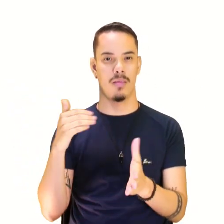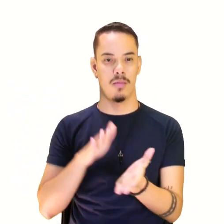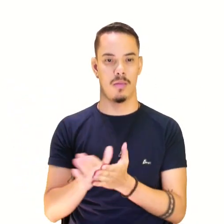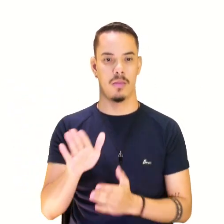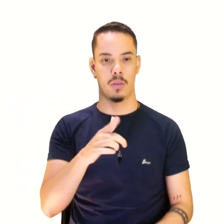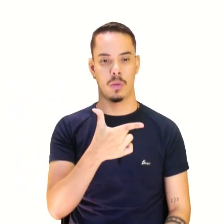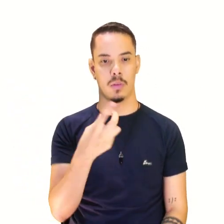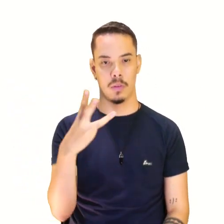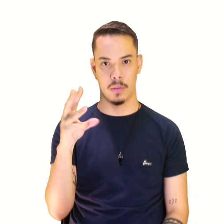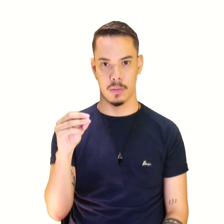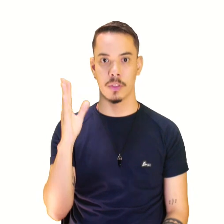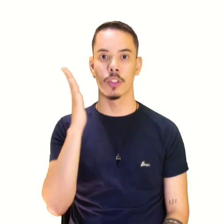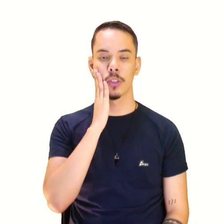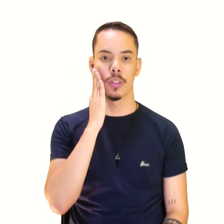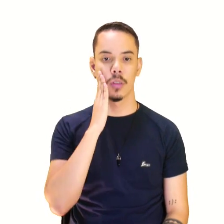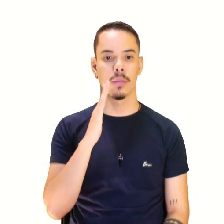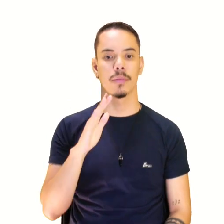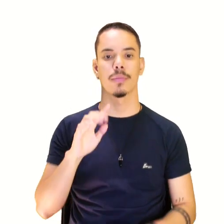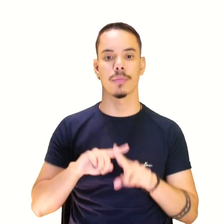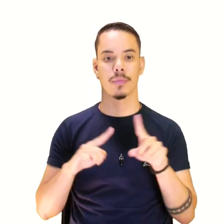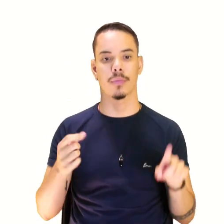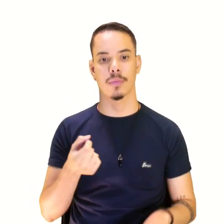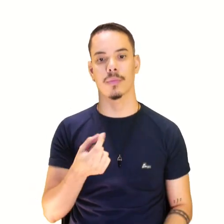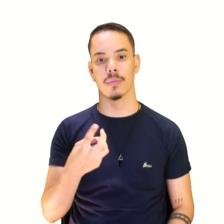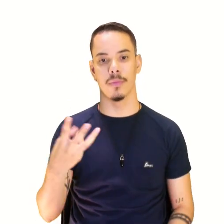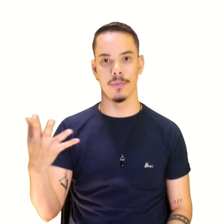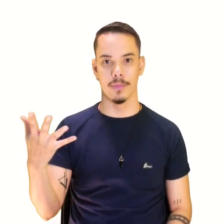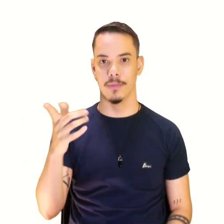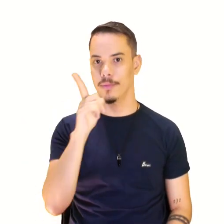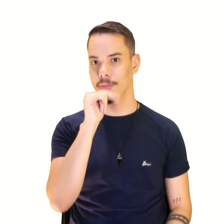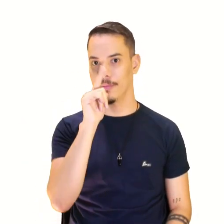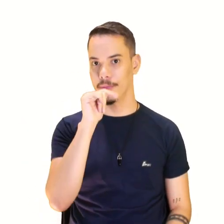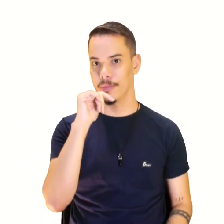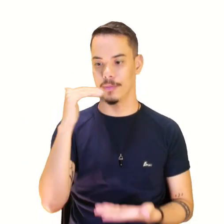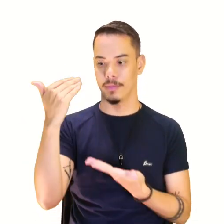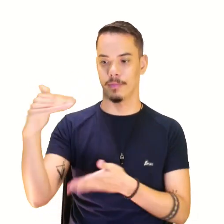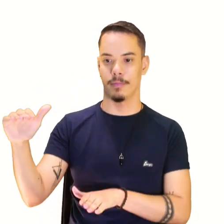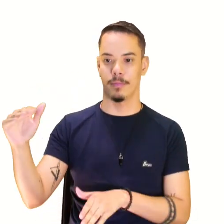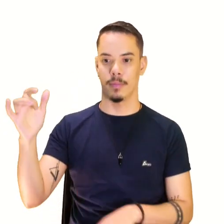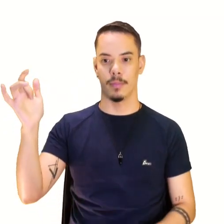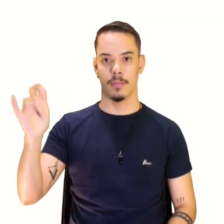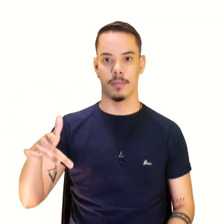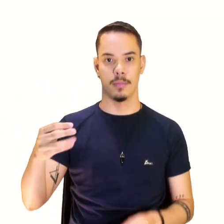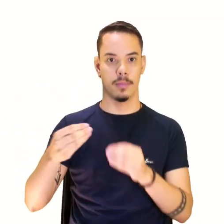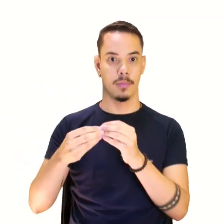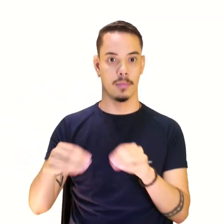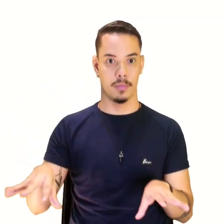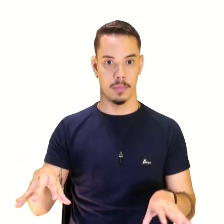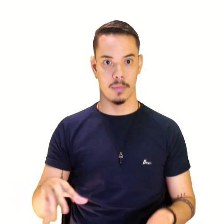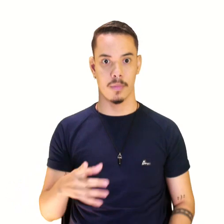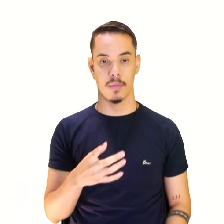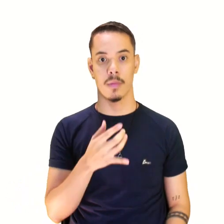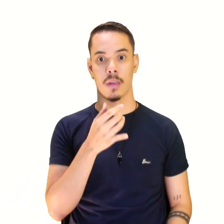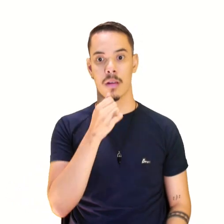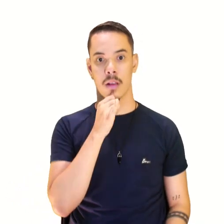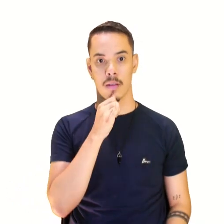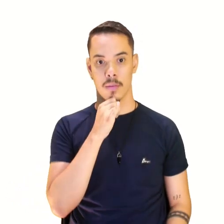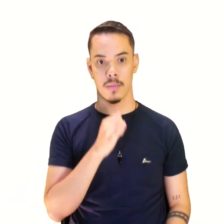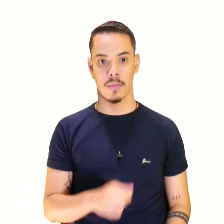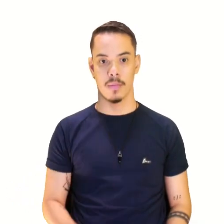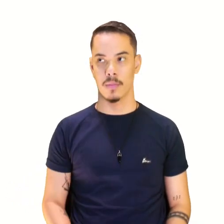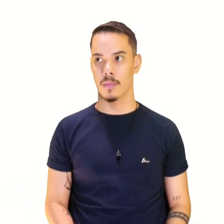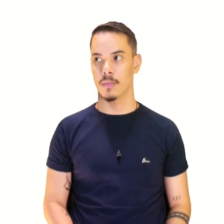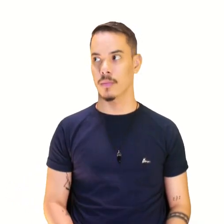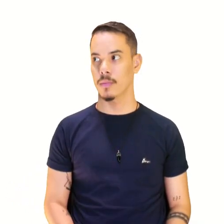água. Em 30 dias, quantos litros de água? Vamos lá. Aí, no